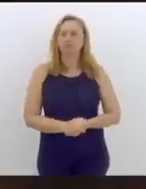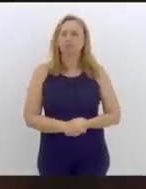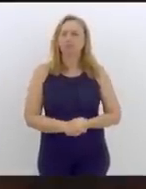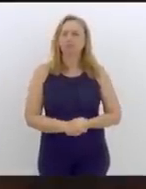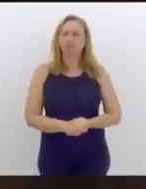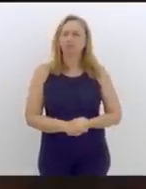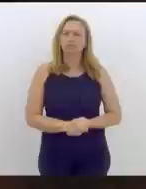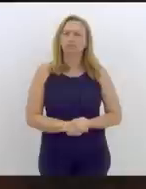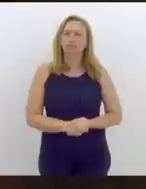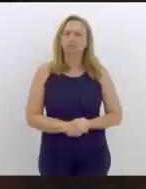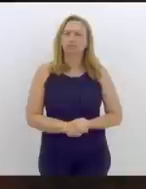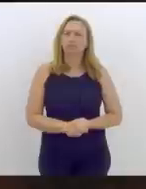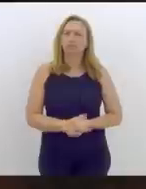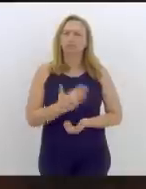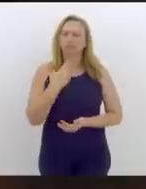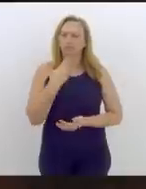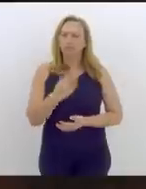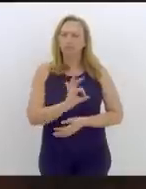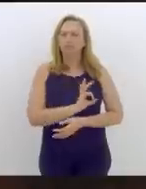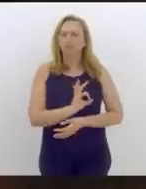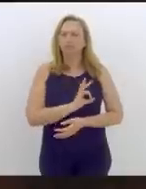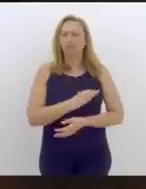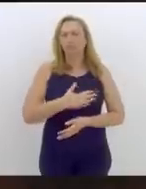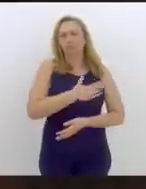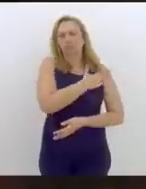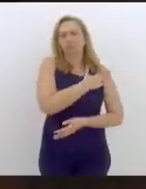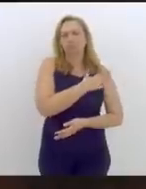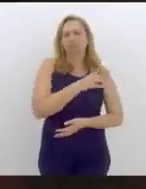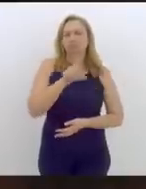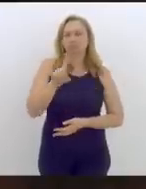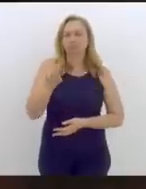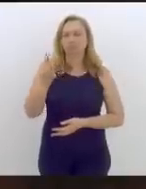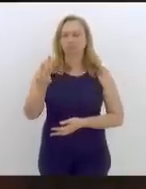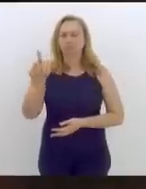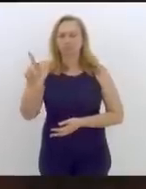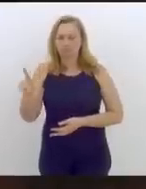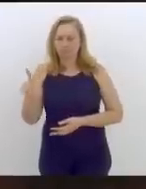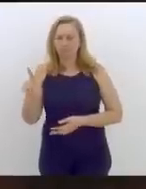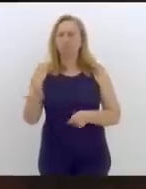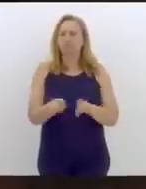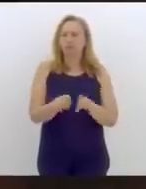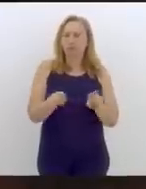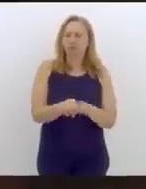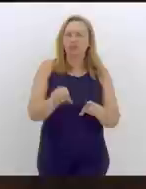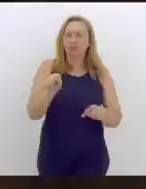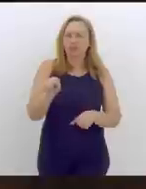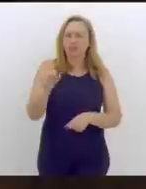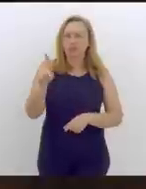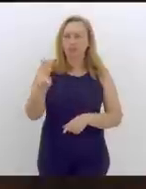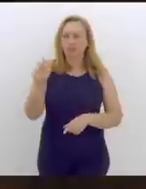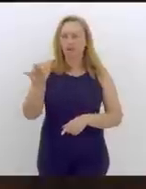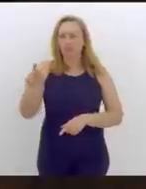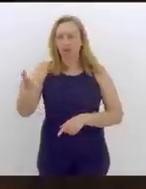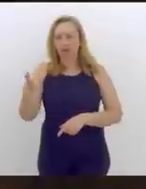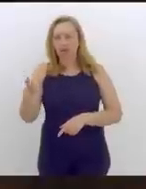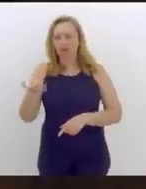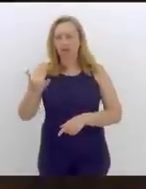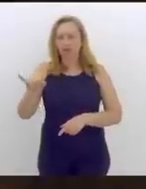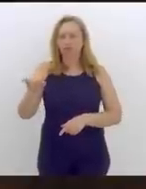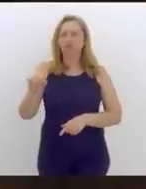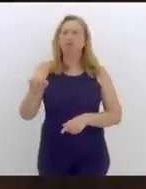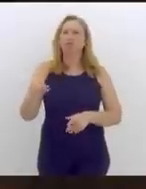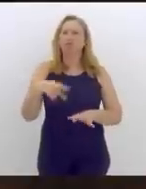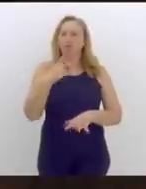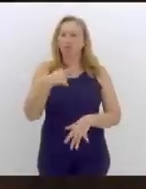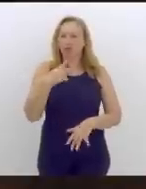dos policiais militares que trabalham na dvp e no cpmerj em relação a escala Então vou destacando isso